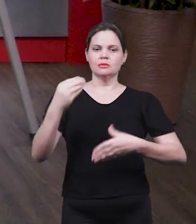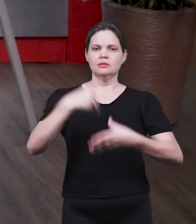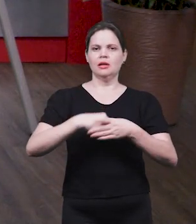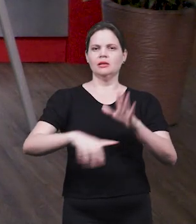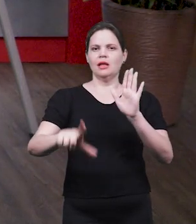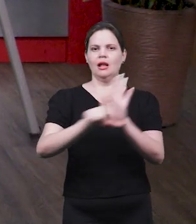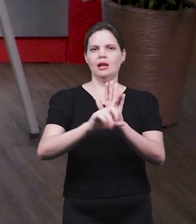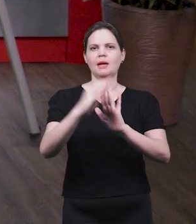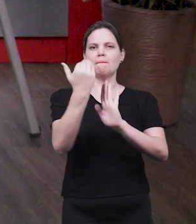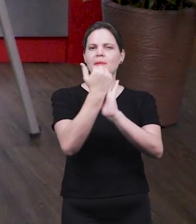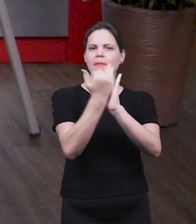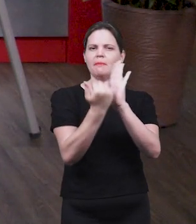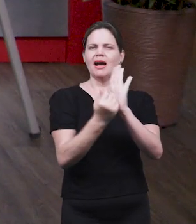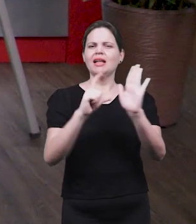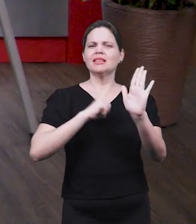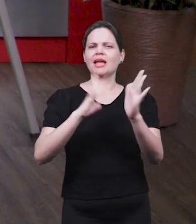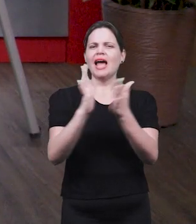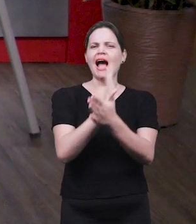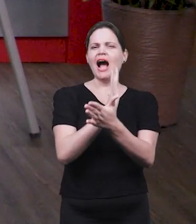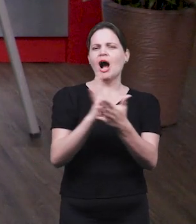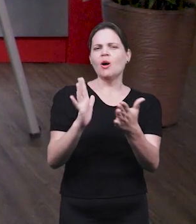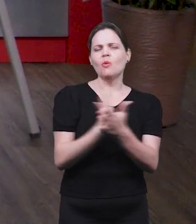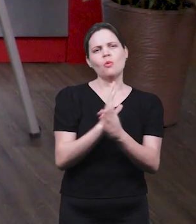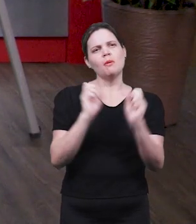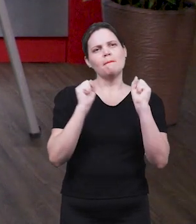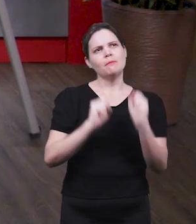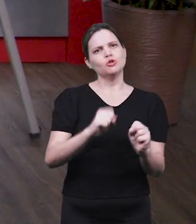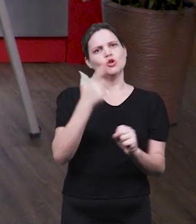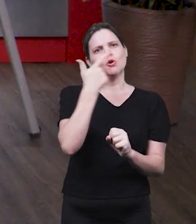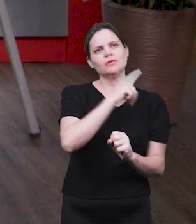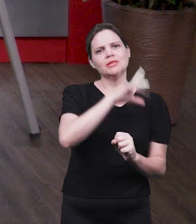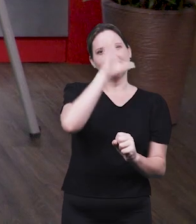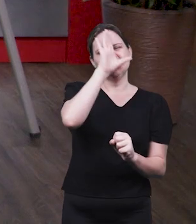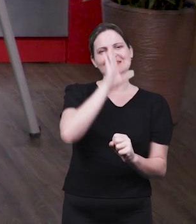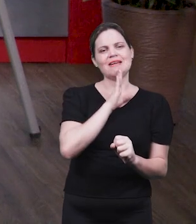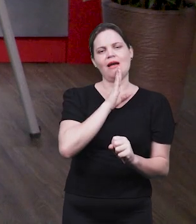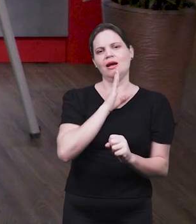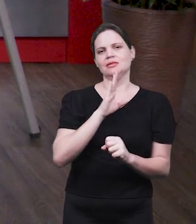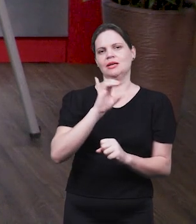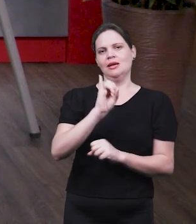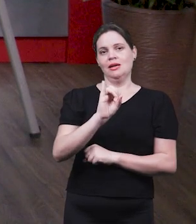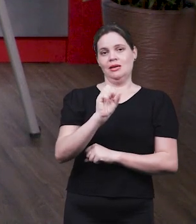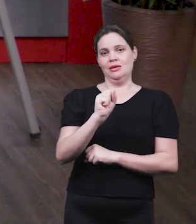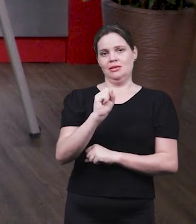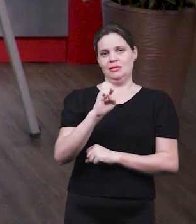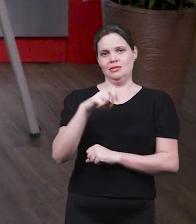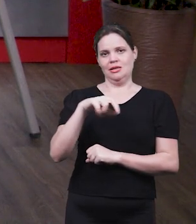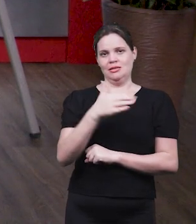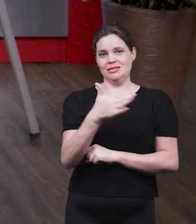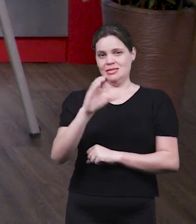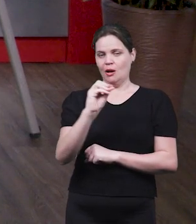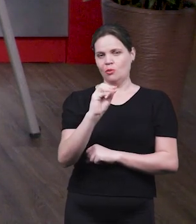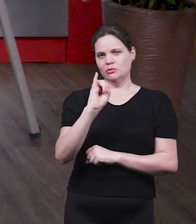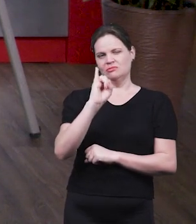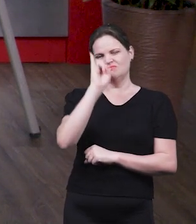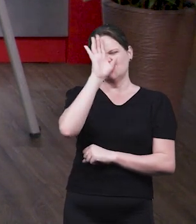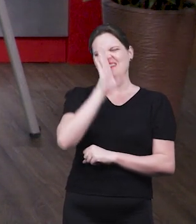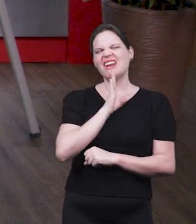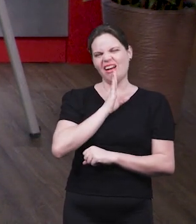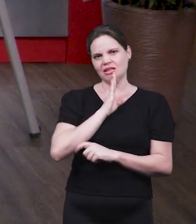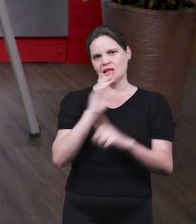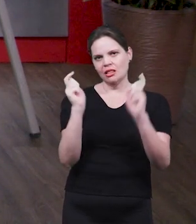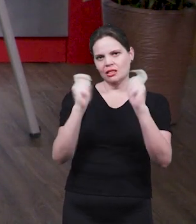ou redução do valor a ser cobrado, que a pessoa ela pode procurar, ela pode se informar para ter direito a isso? Tem